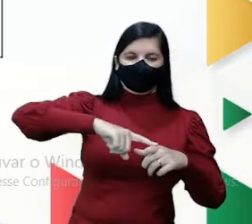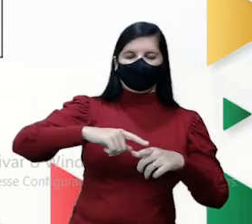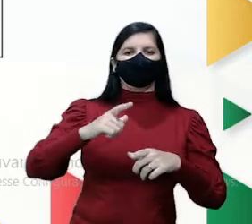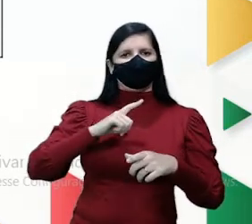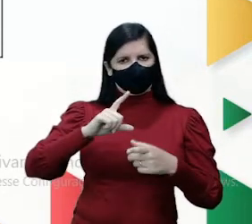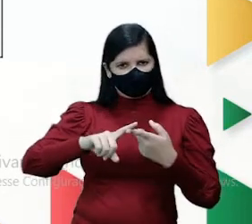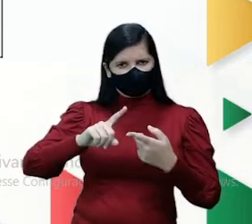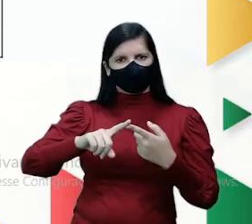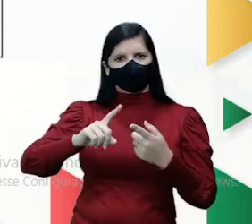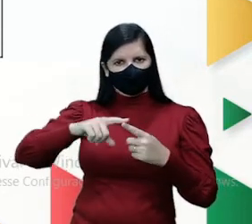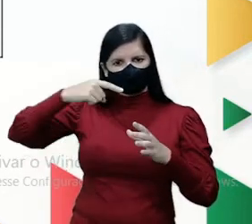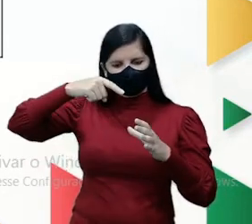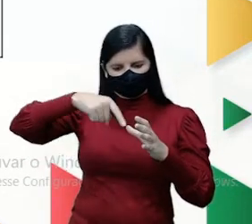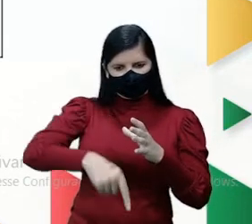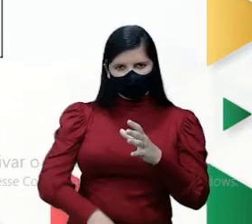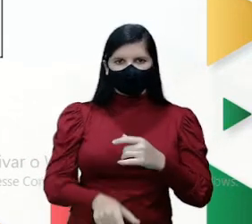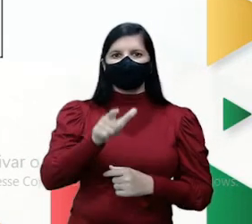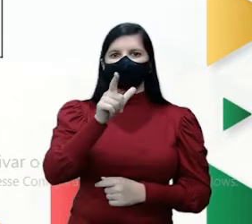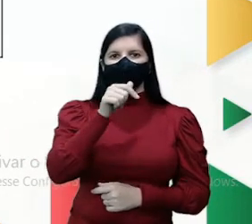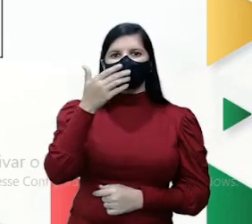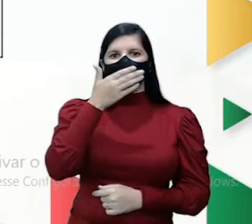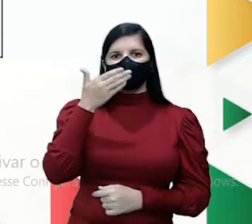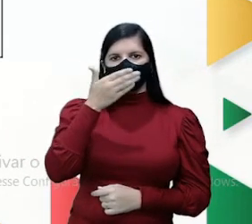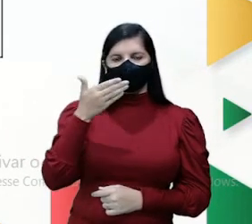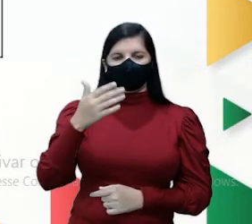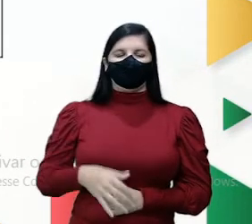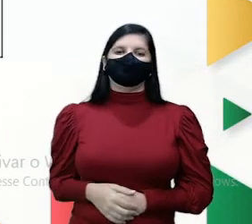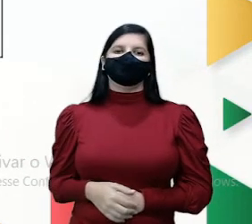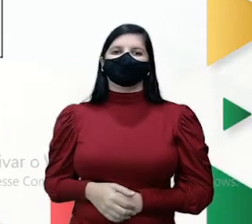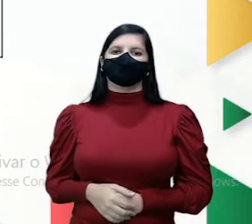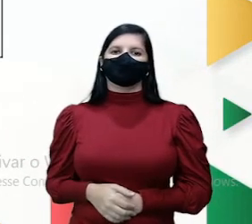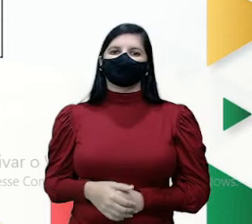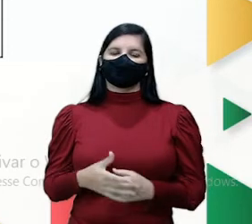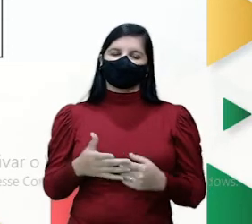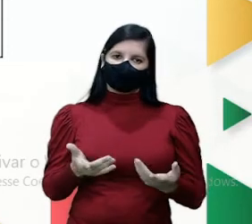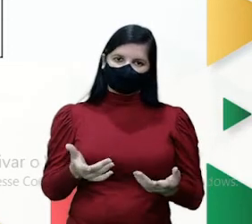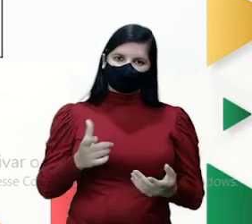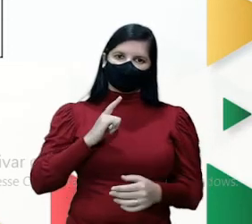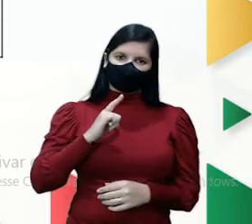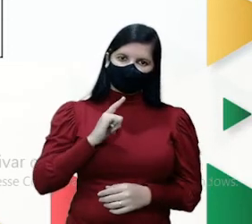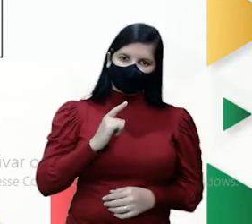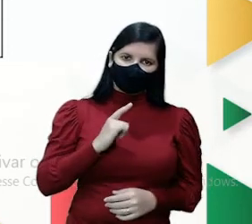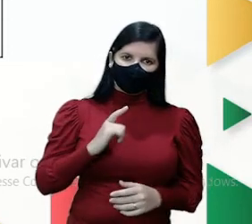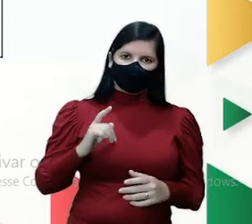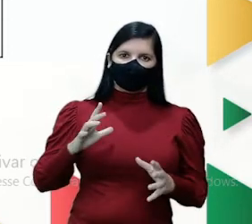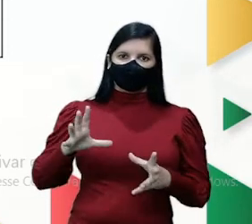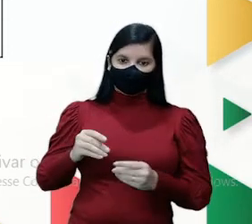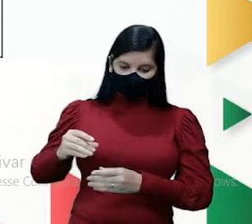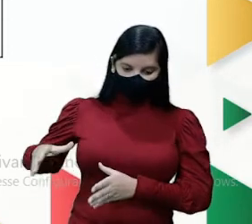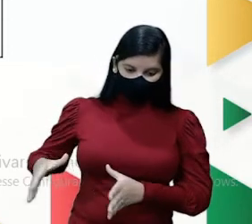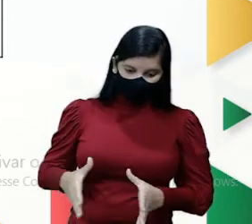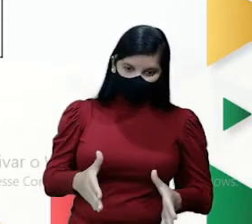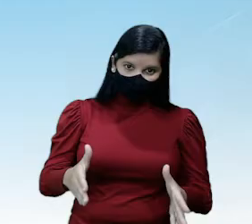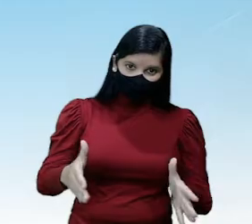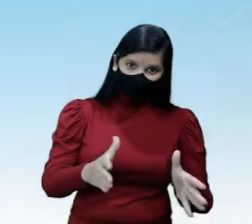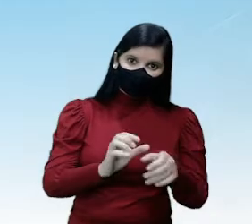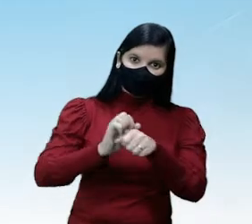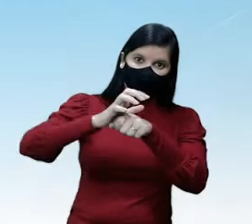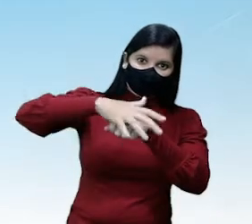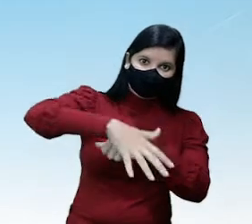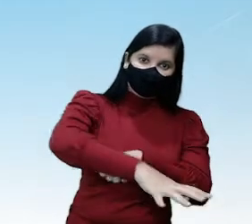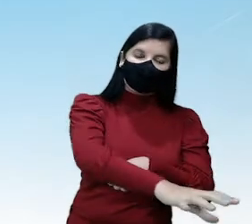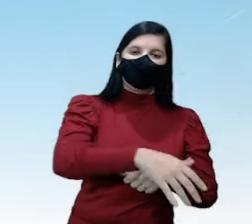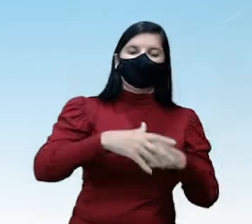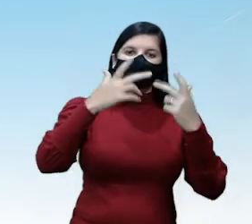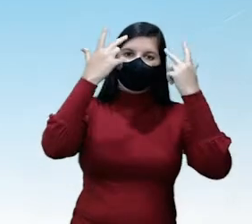fontes subterrâneas de água doce. Isso mesmo, que a gente também chama de lençóis freáticos. Em seu estado